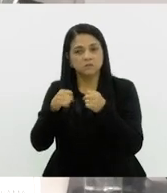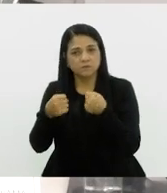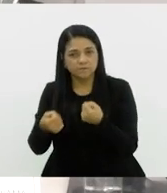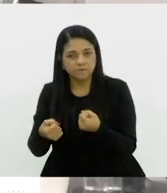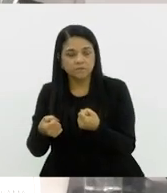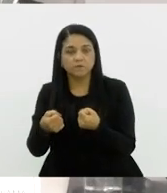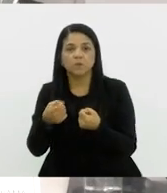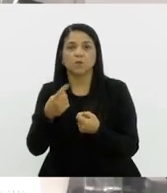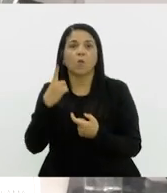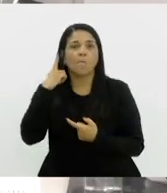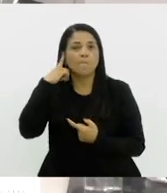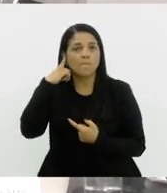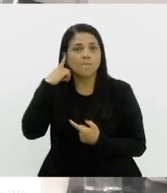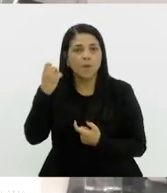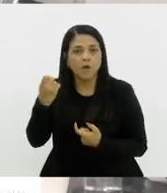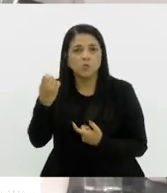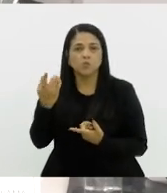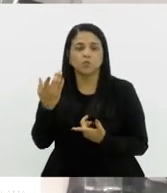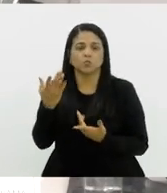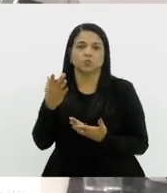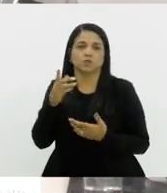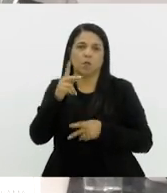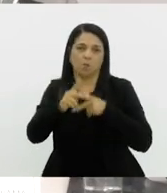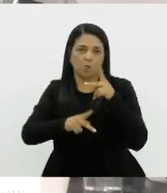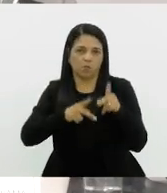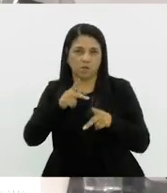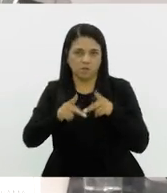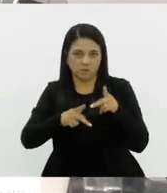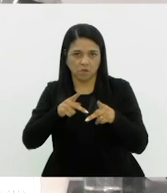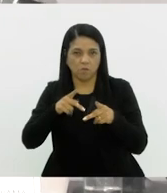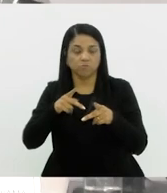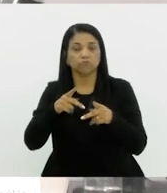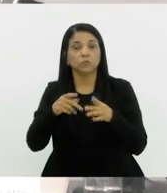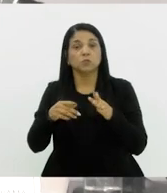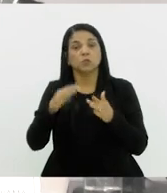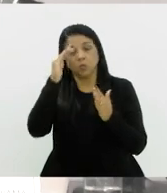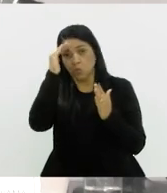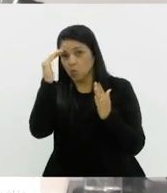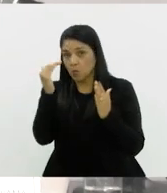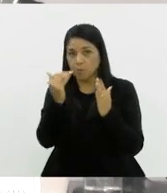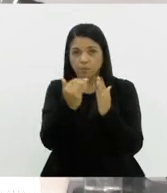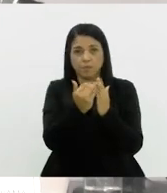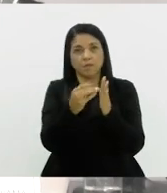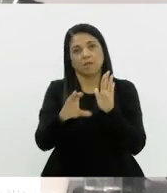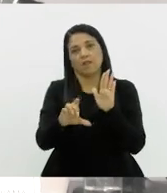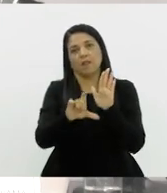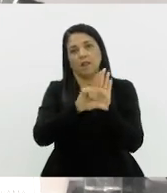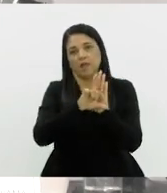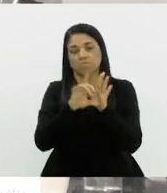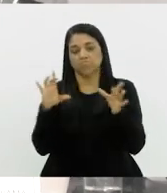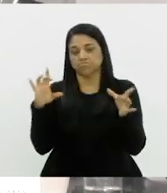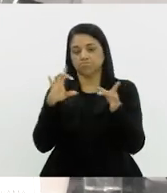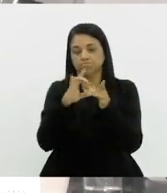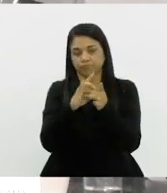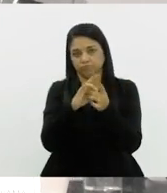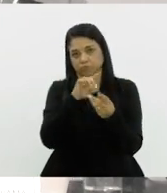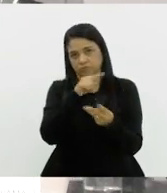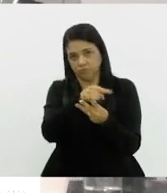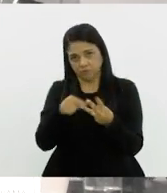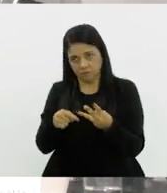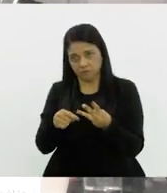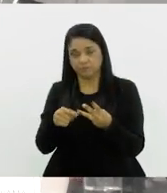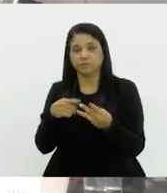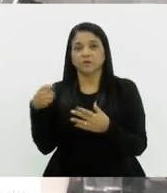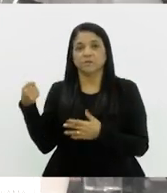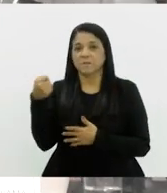da população e o cumprimento das leis. Então, vou ficar por aqui e vou passar a palavra